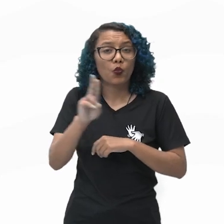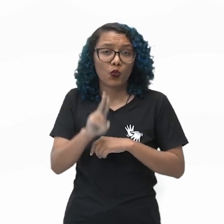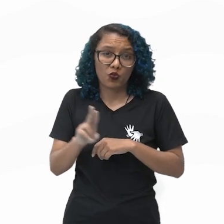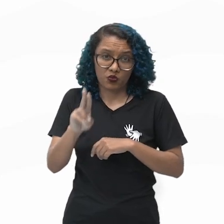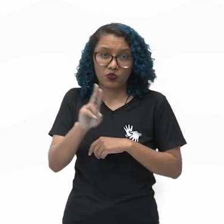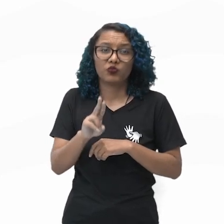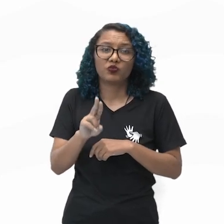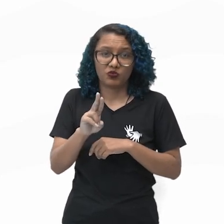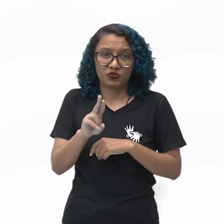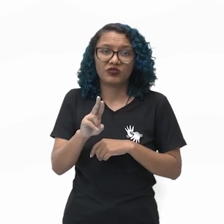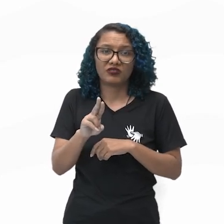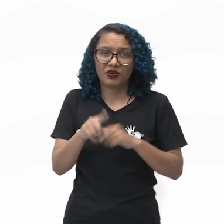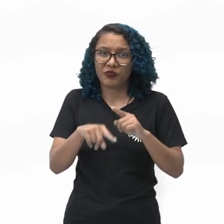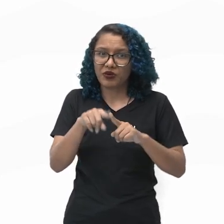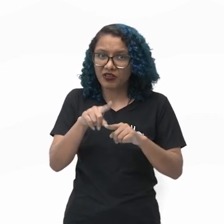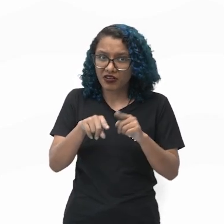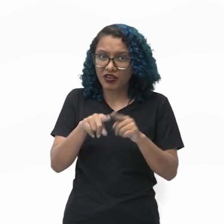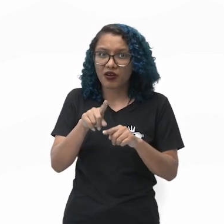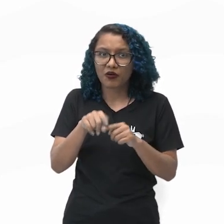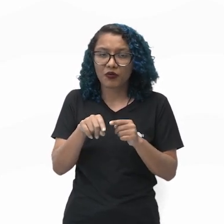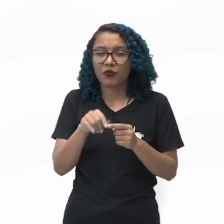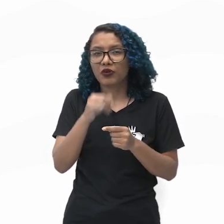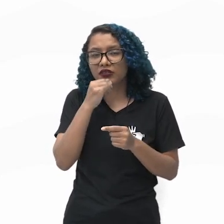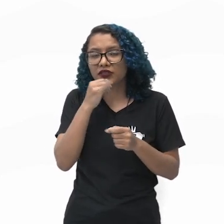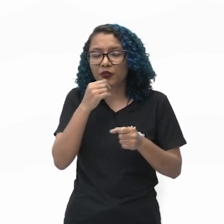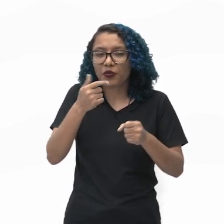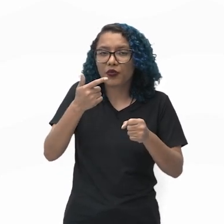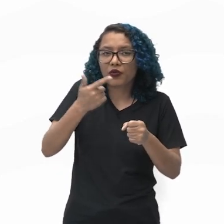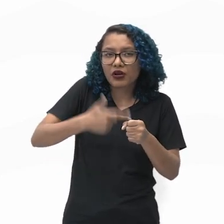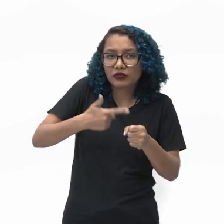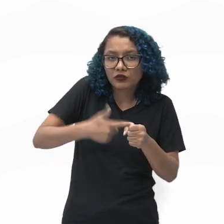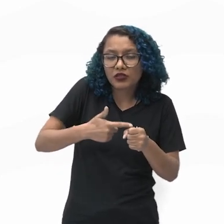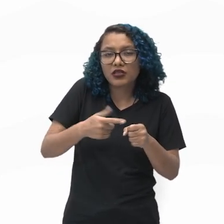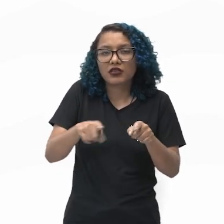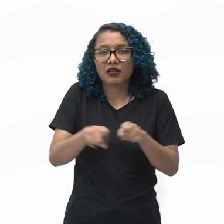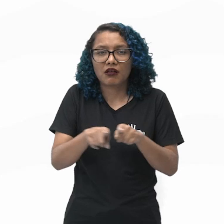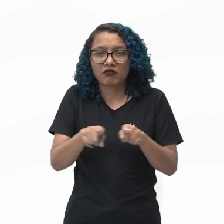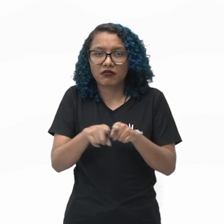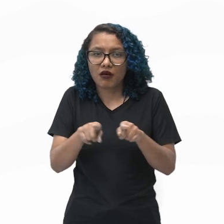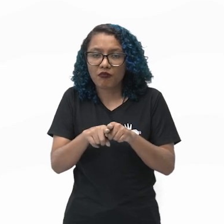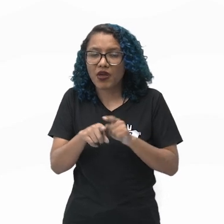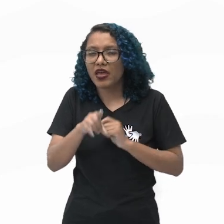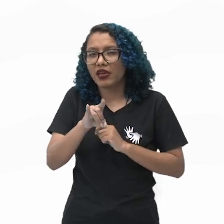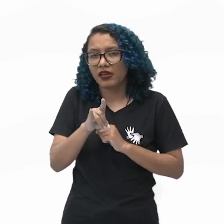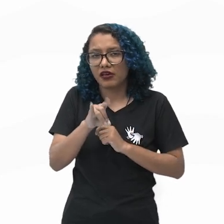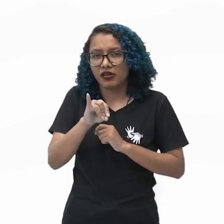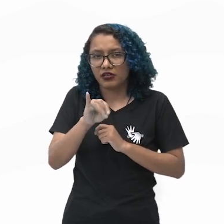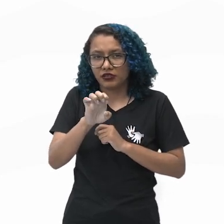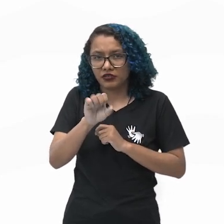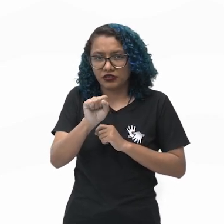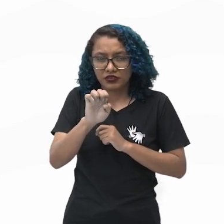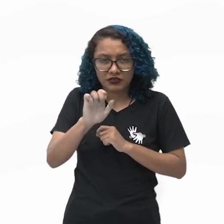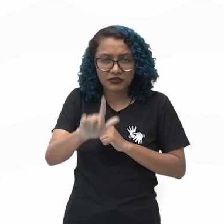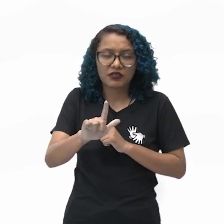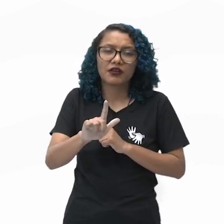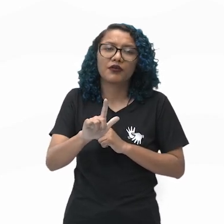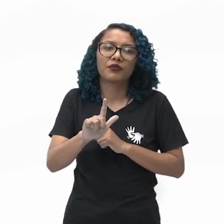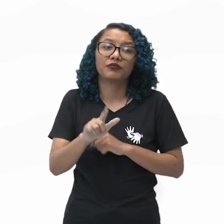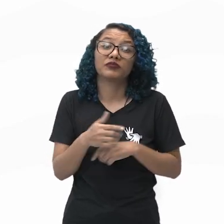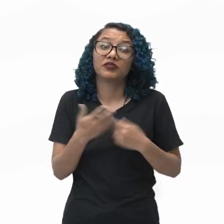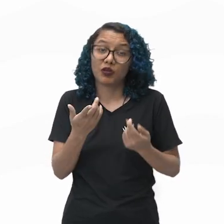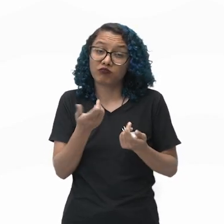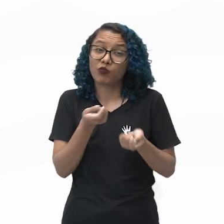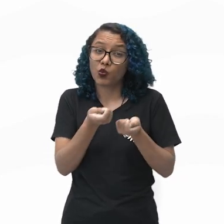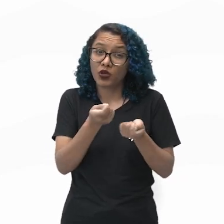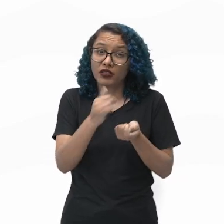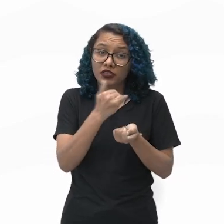compostos orgânicos que a gente fala aqui, como a gasolina, né, como o diesel. Então, economizar energia nas escolas